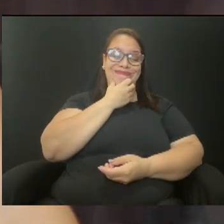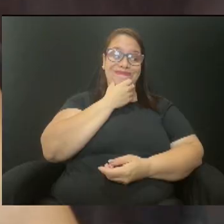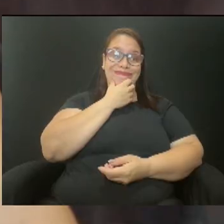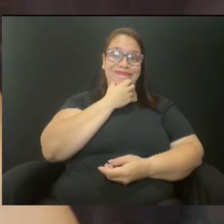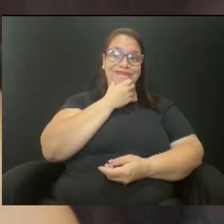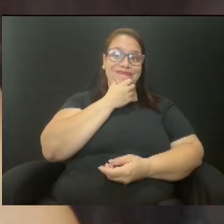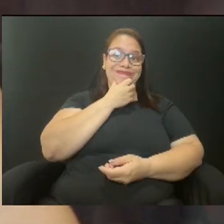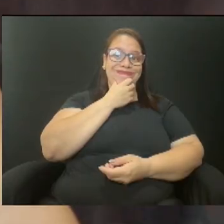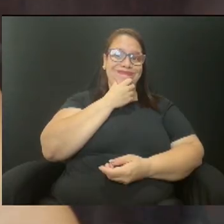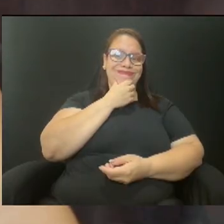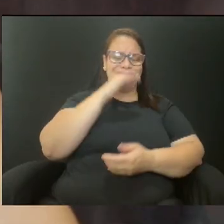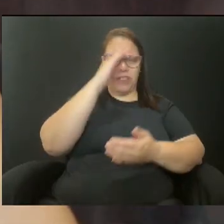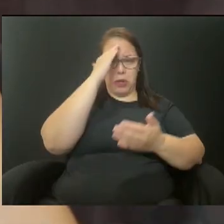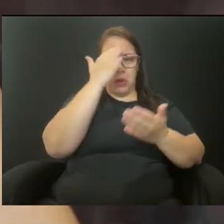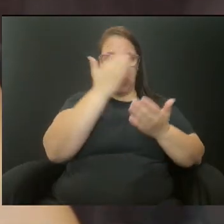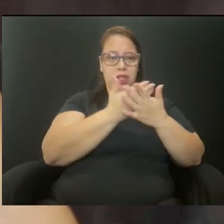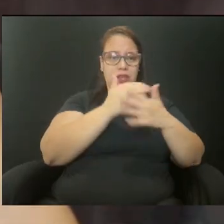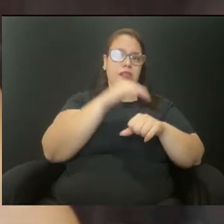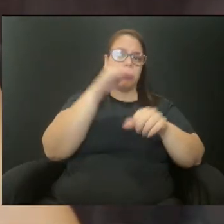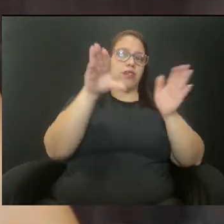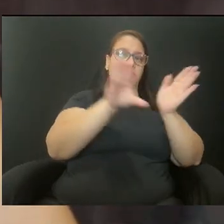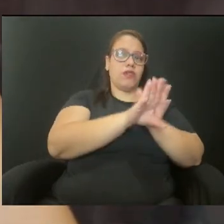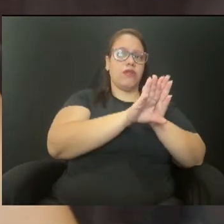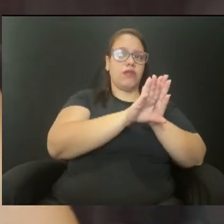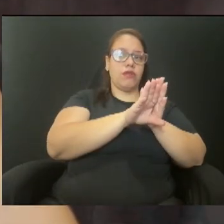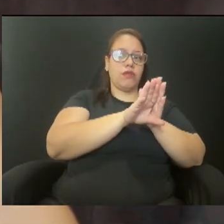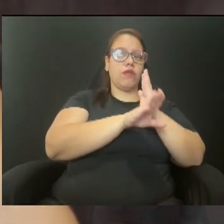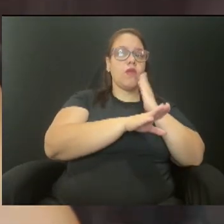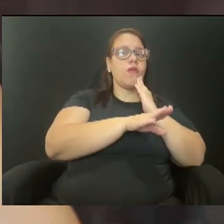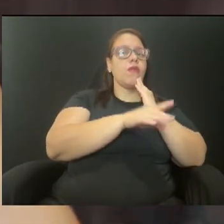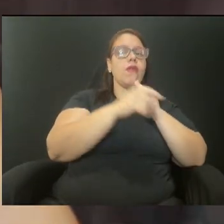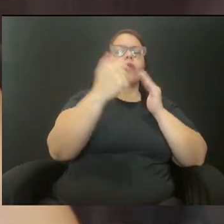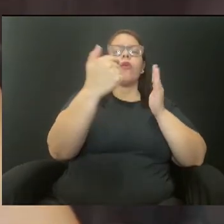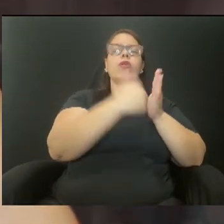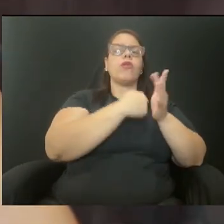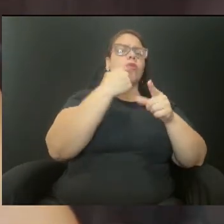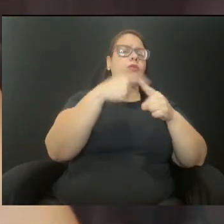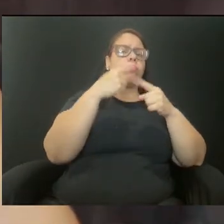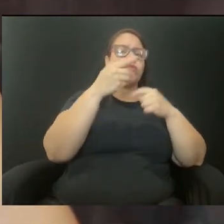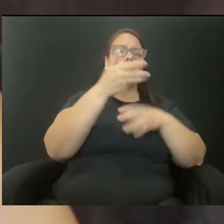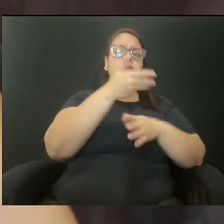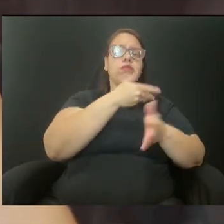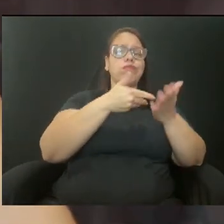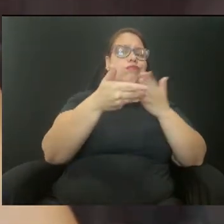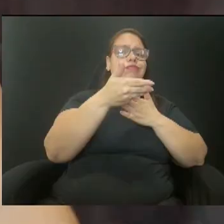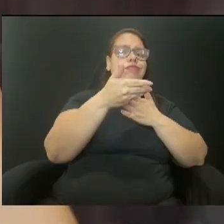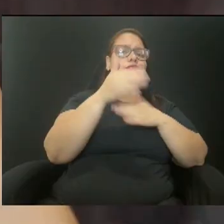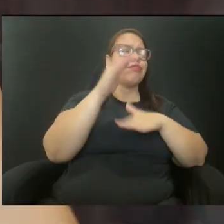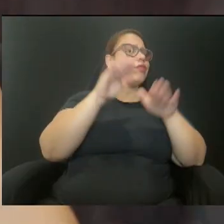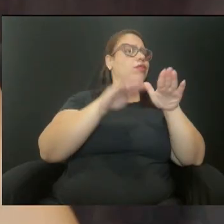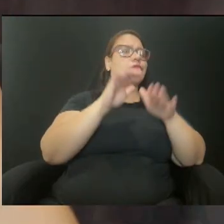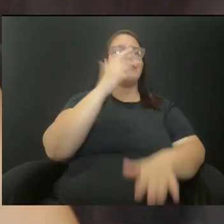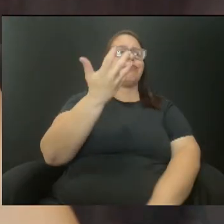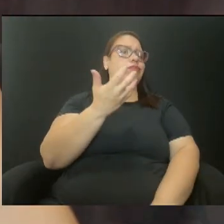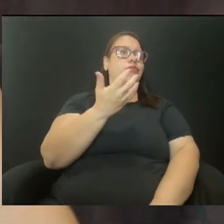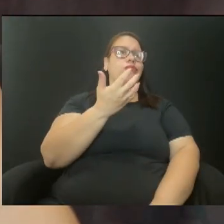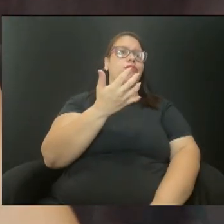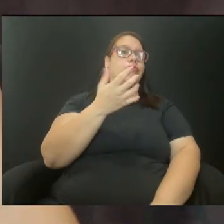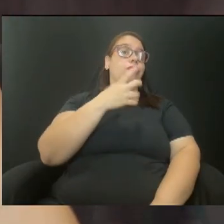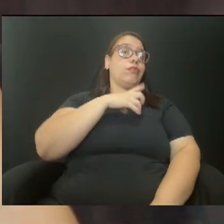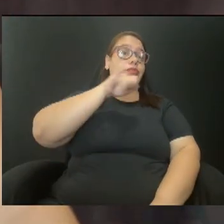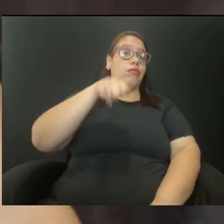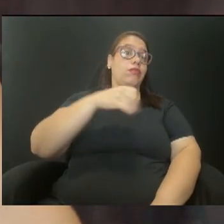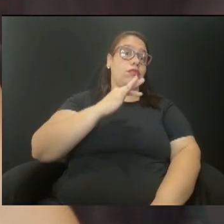desacreditado que vai chegar lá e se perguntando por que contribuir se talvez não vá ter uma oportunidade para mim lá na frente. Então eu acho